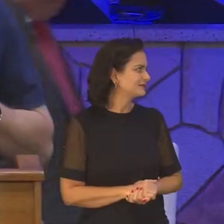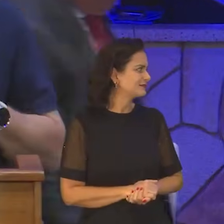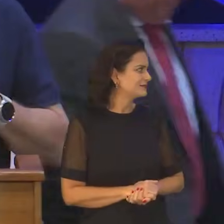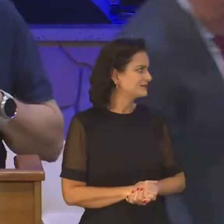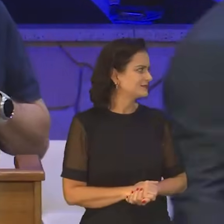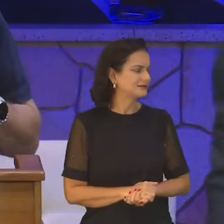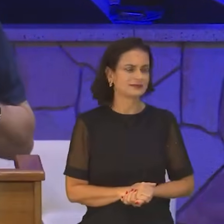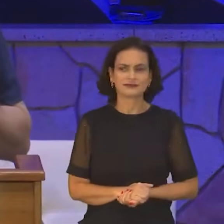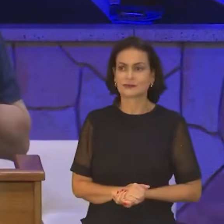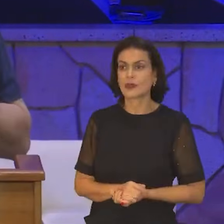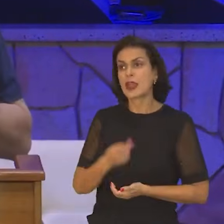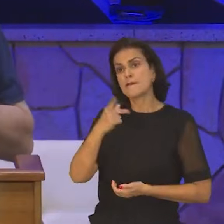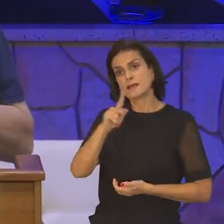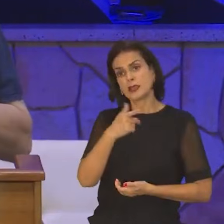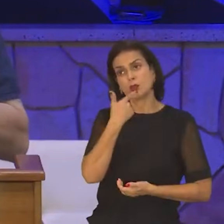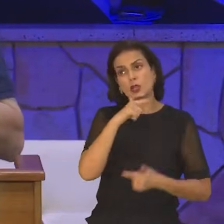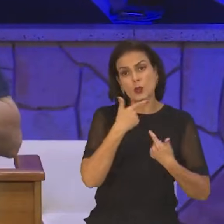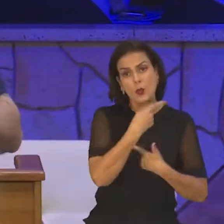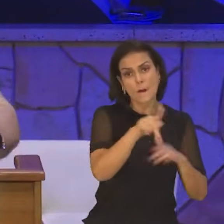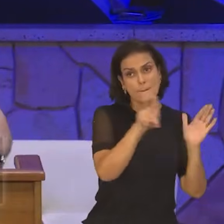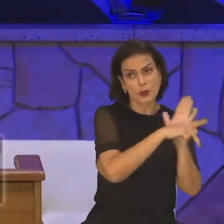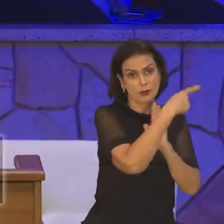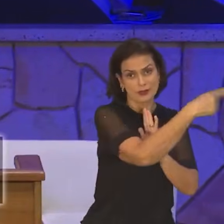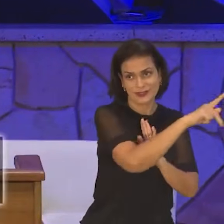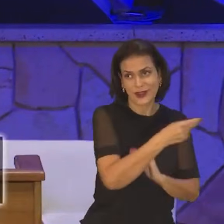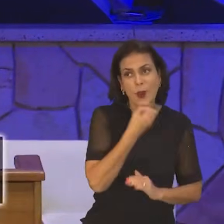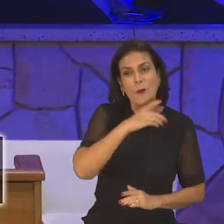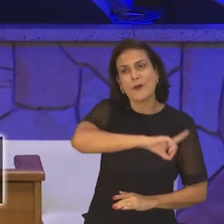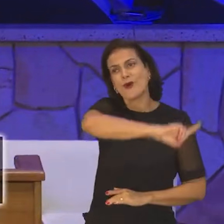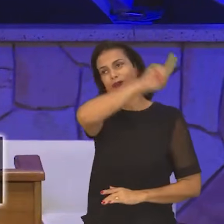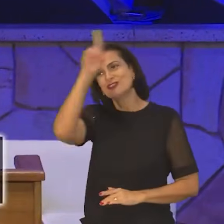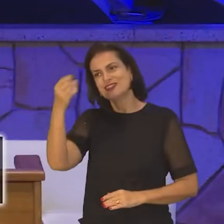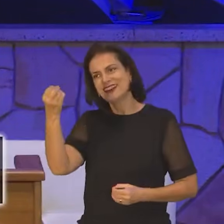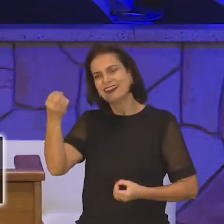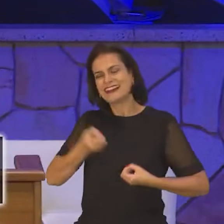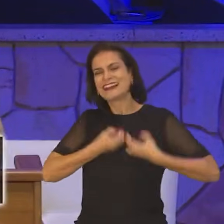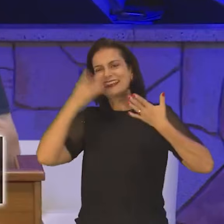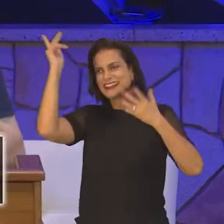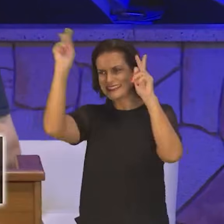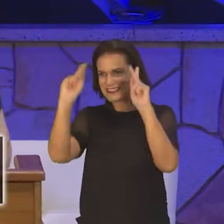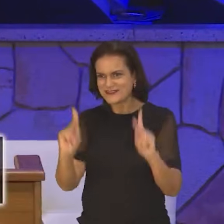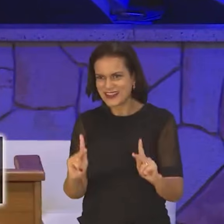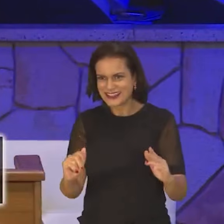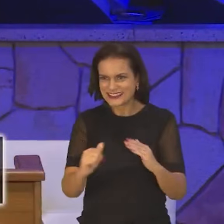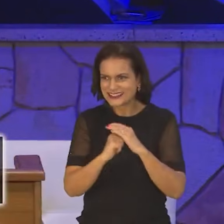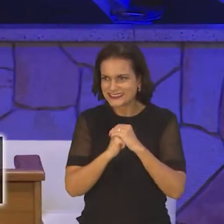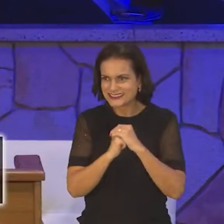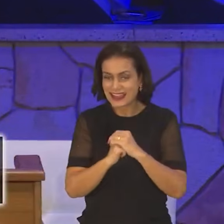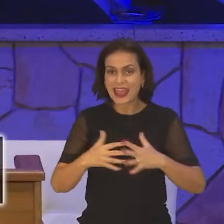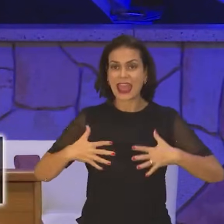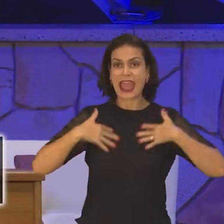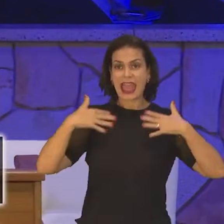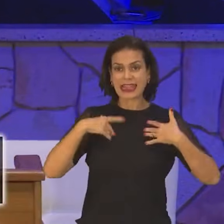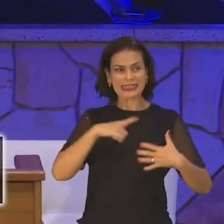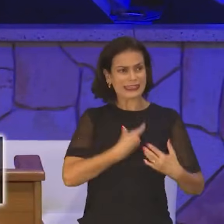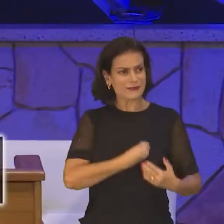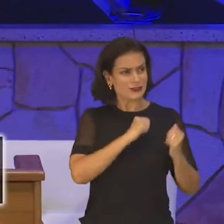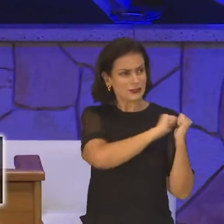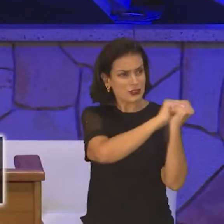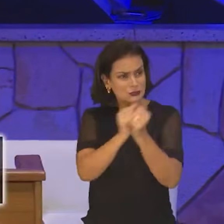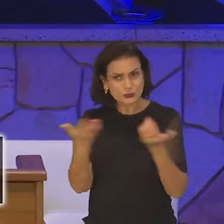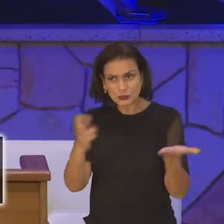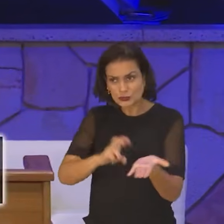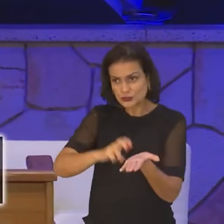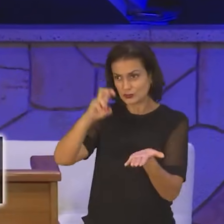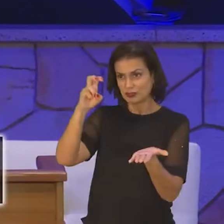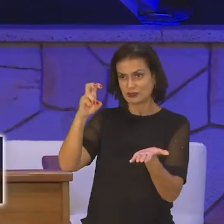Sabah al-Khair, an-Ni'matu was-Salam. Bom dia, graça e paz. Uma grande alegria estar com vocês nesta